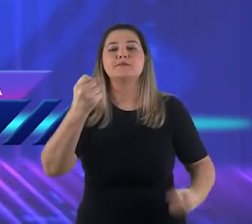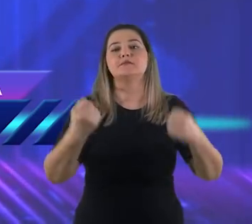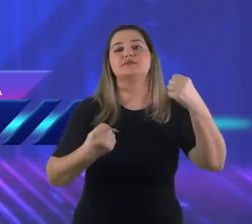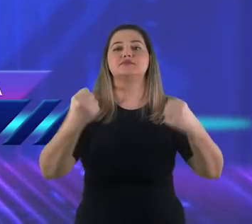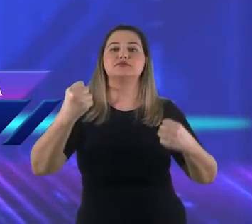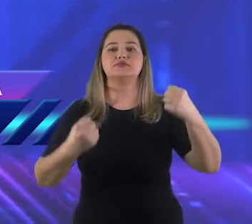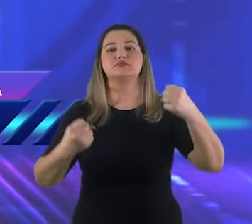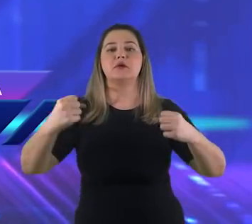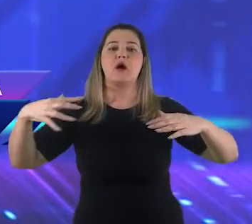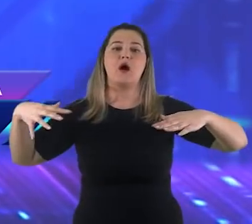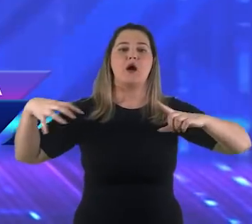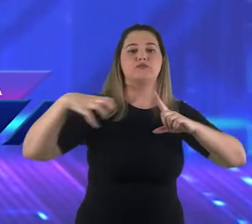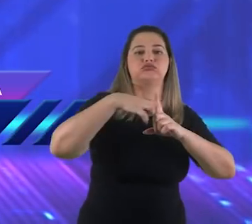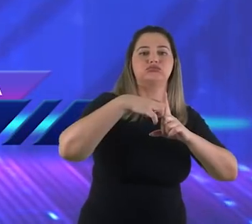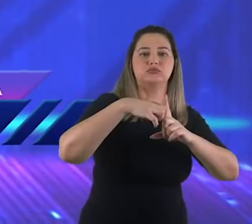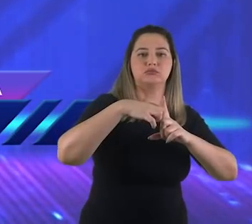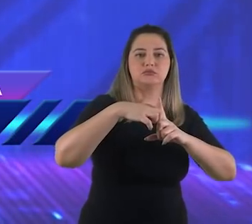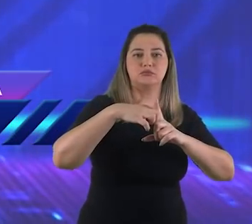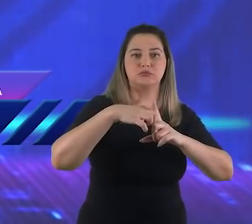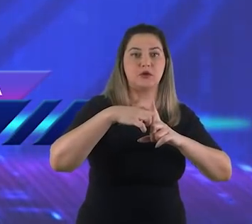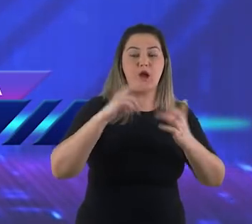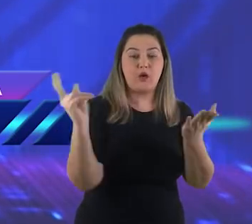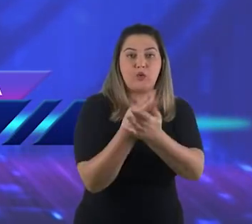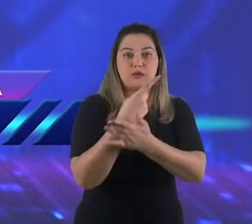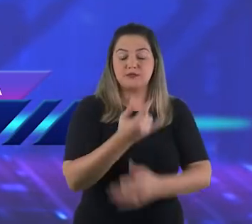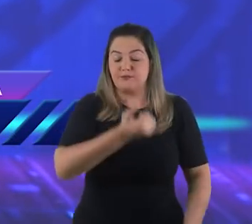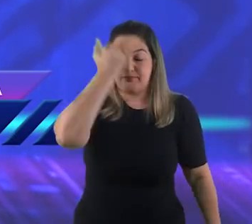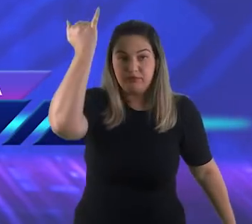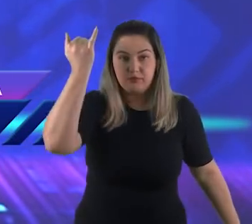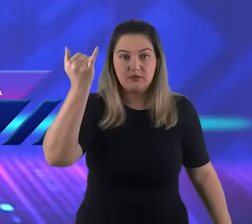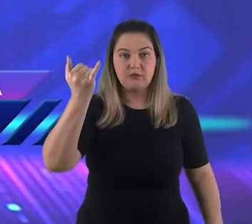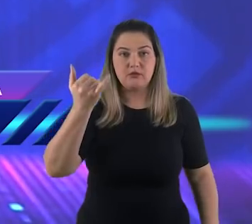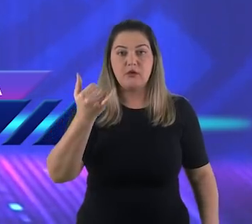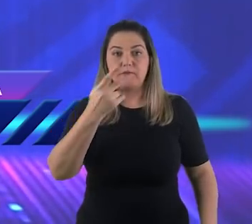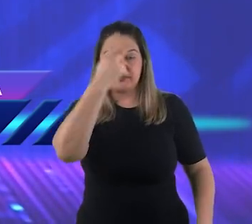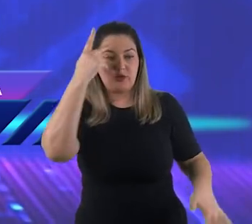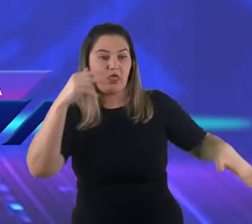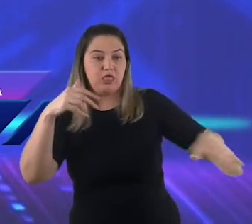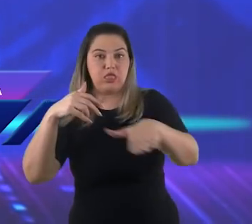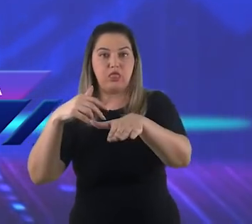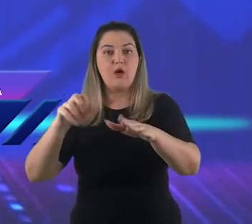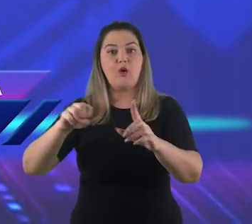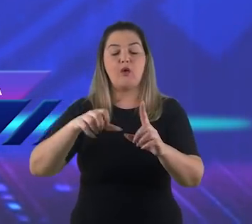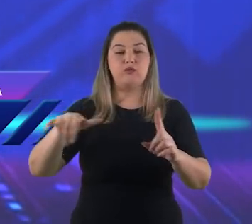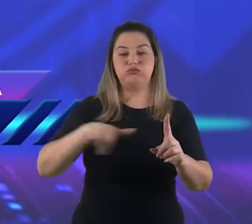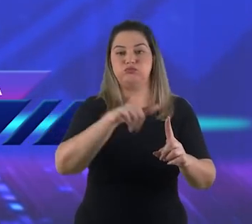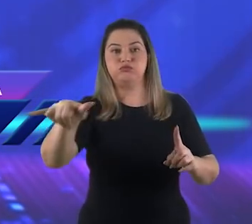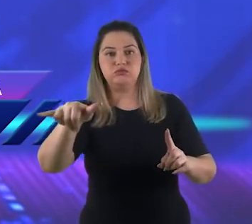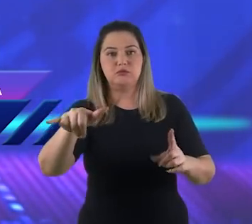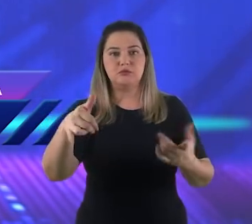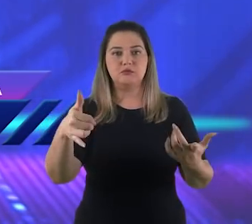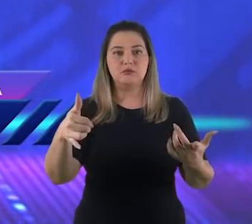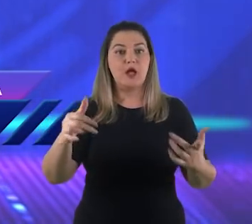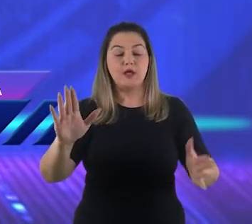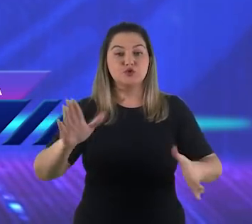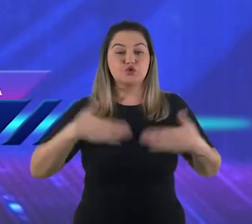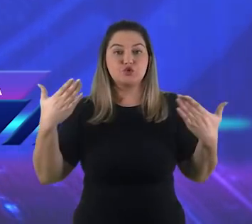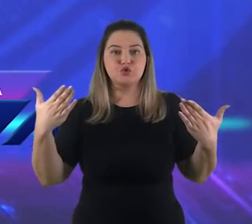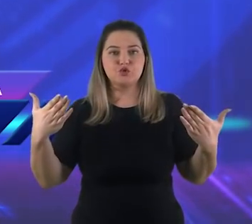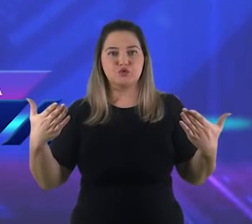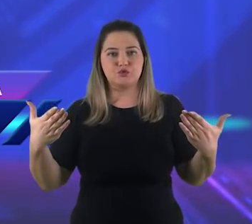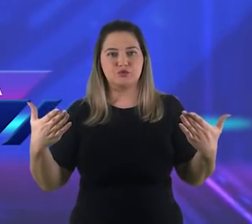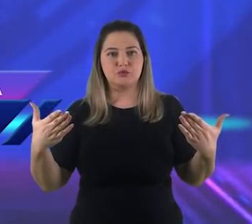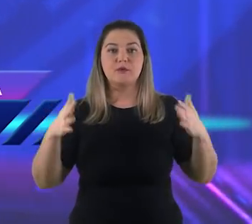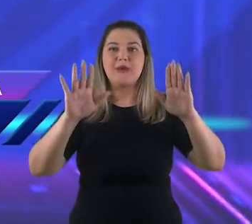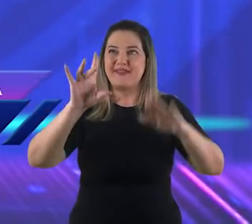de carro, você não estava prevendo a batida de carro. Ela simplesmente aparece, surge, alguém entra na frente, bate atrás e você toma um